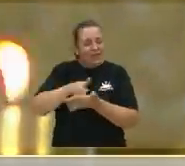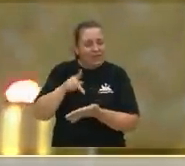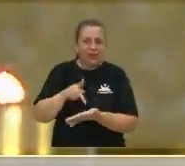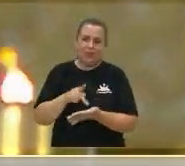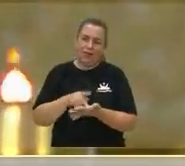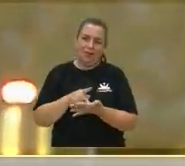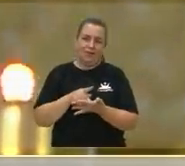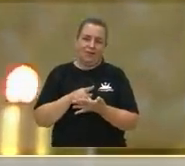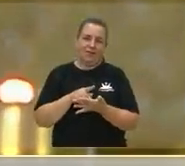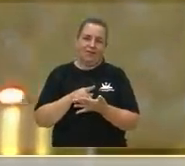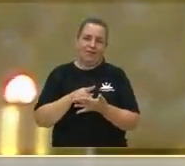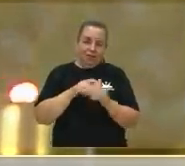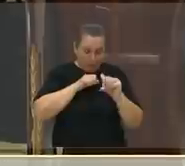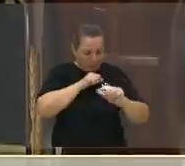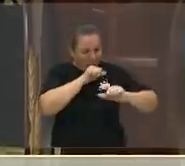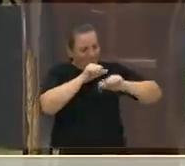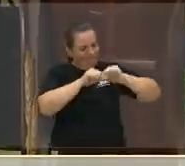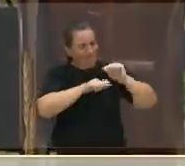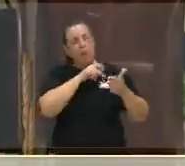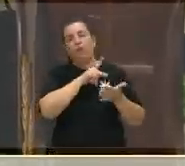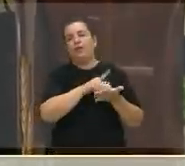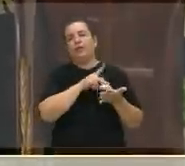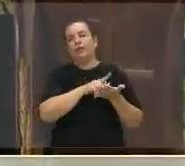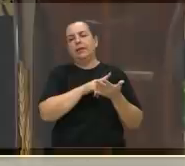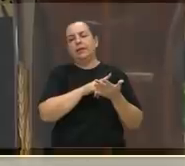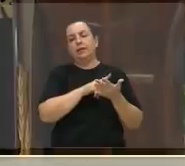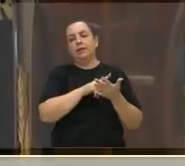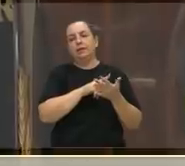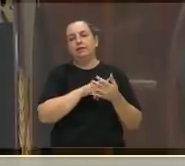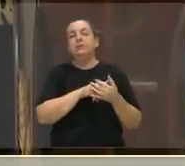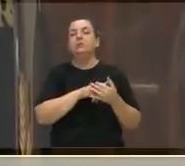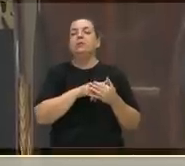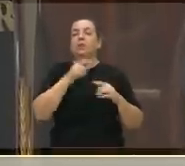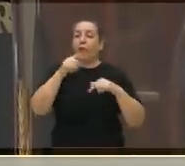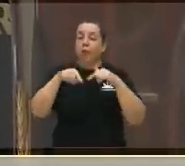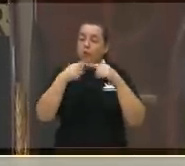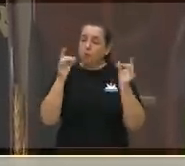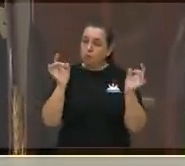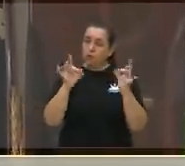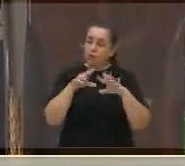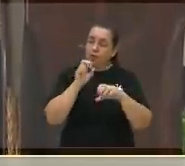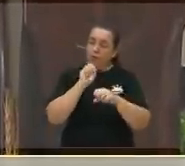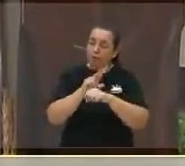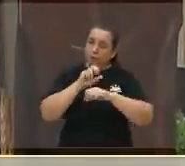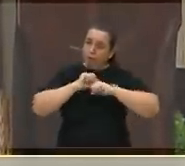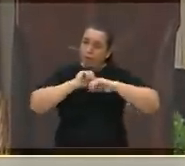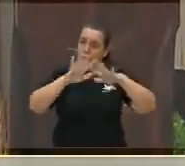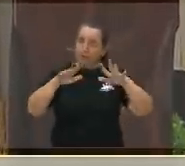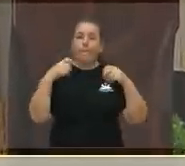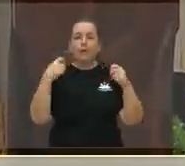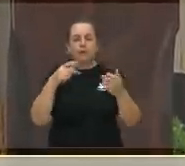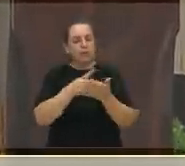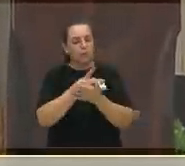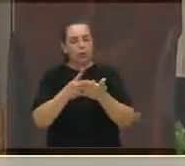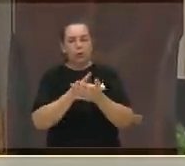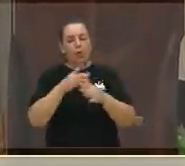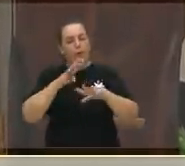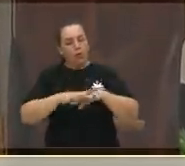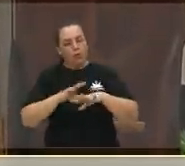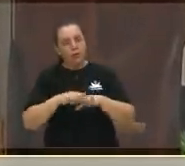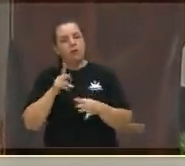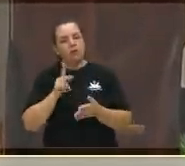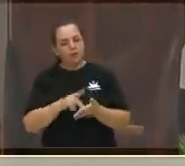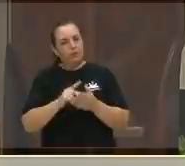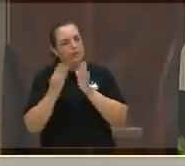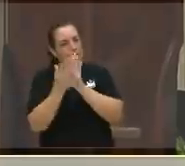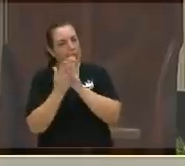claro que é necessário depois procurar uma confissão sacramental não é necessário só